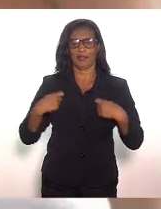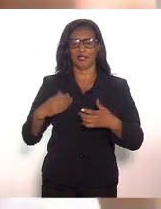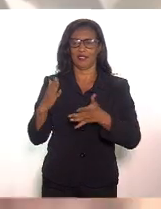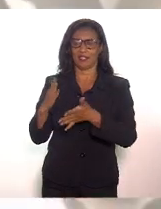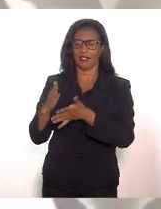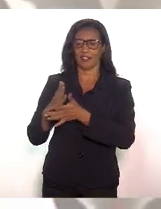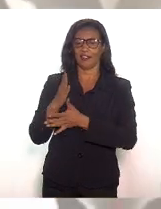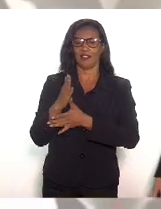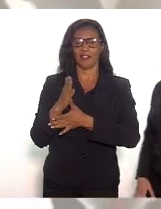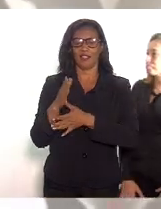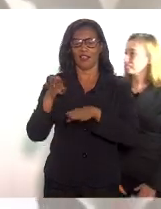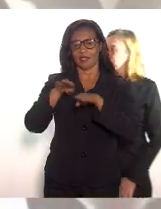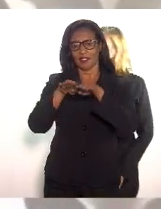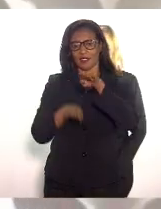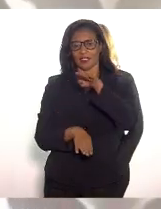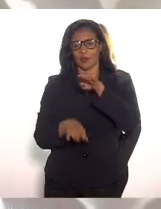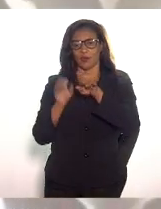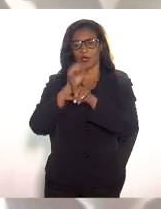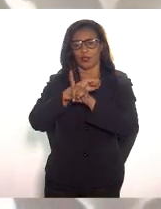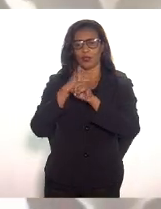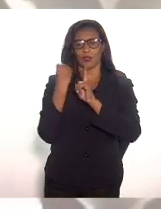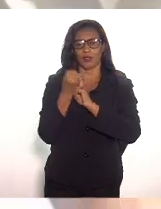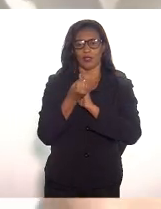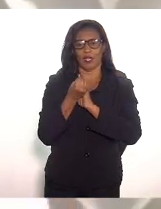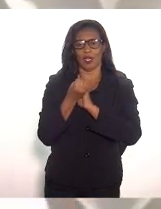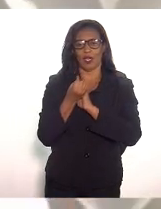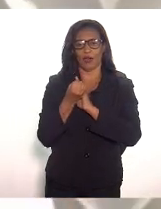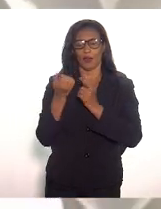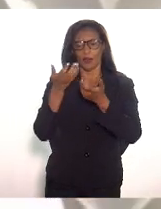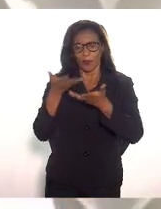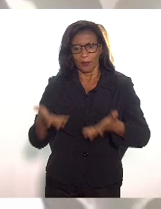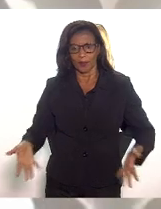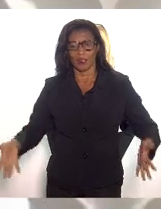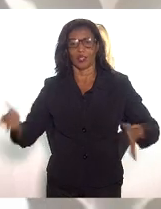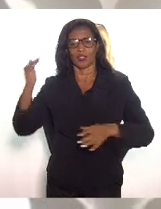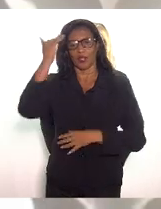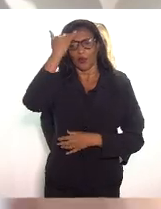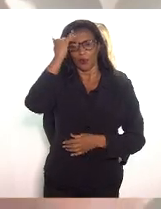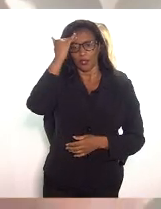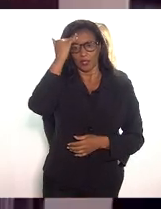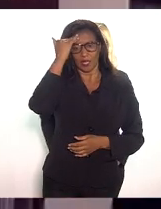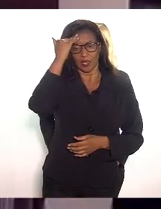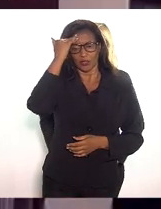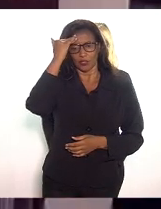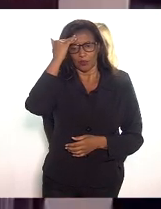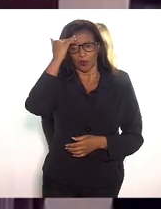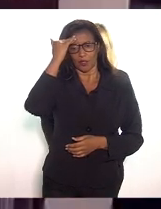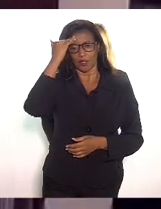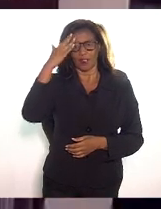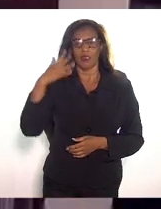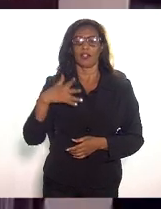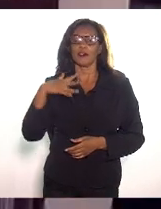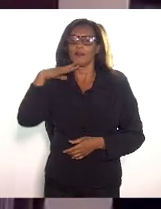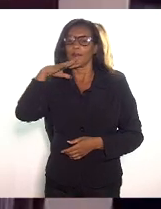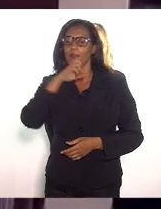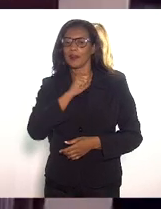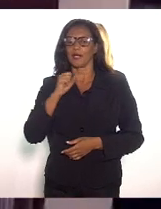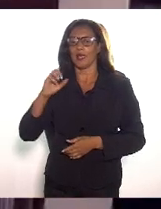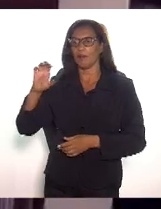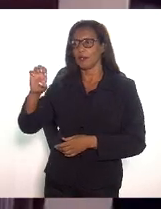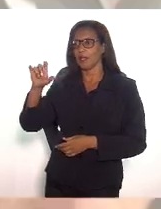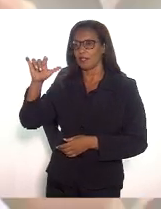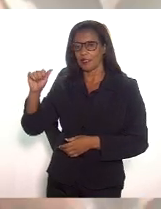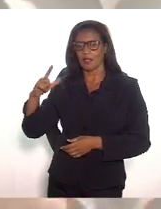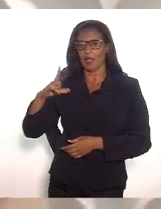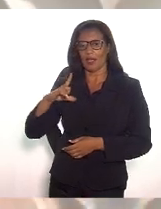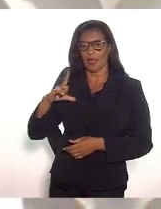enfrentar a desigualdade social, em homenagem ao entendimento que percebe que a SEDAI tem